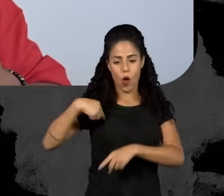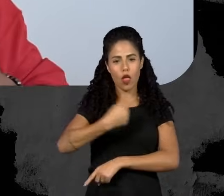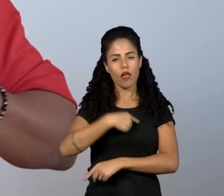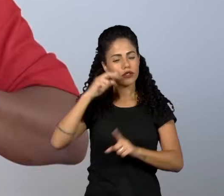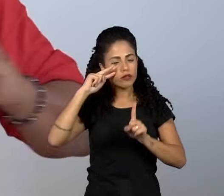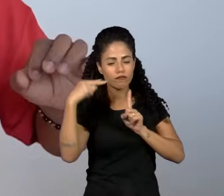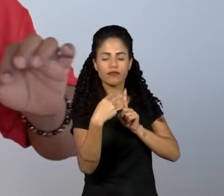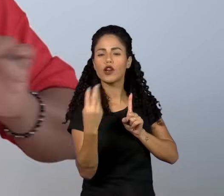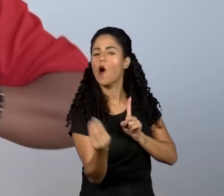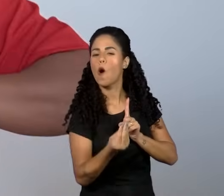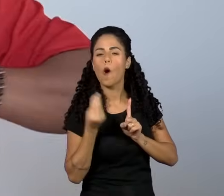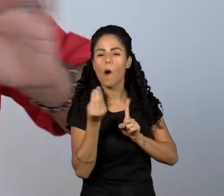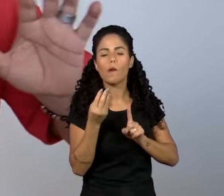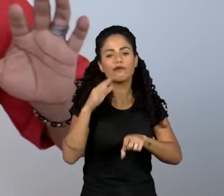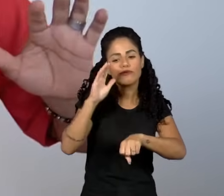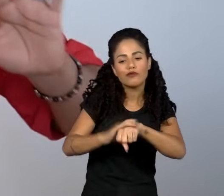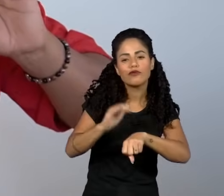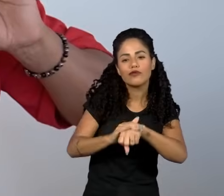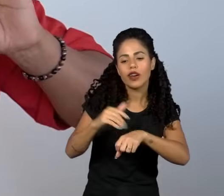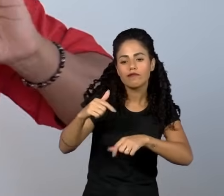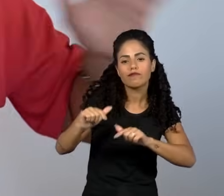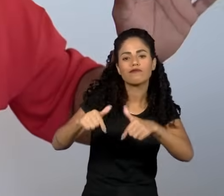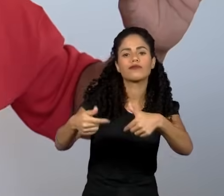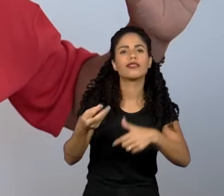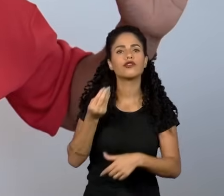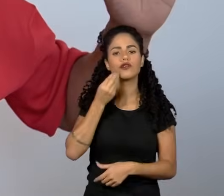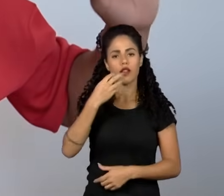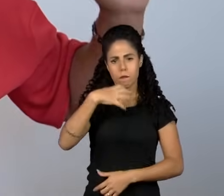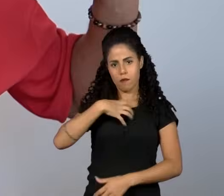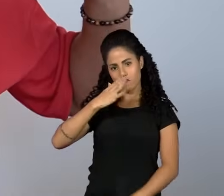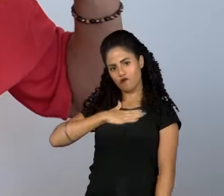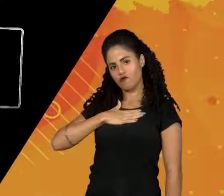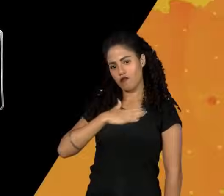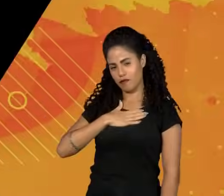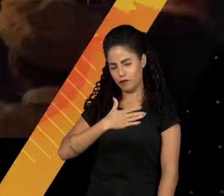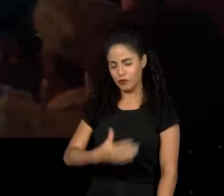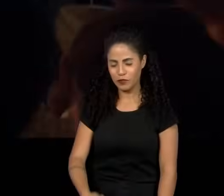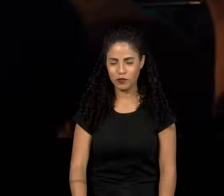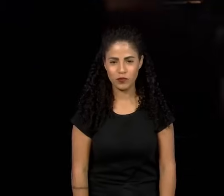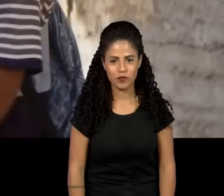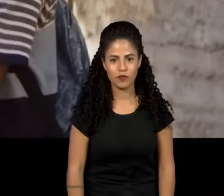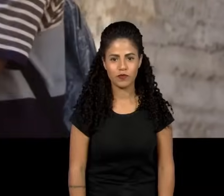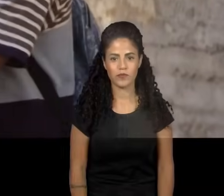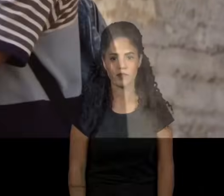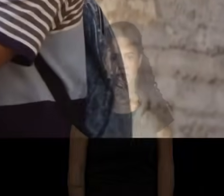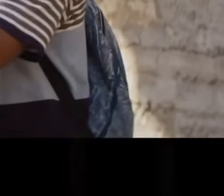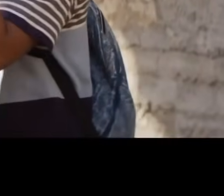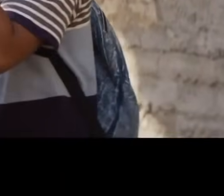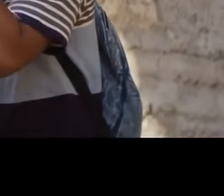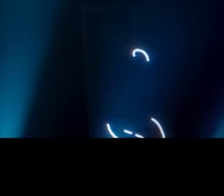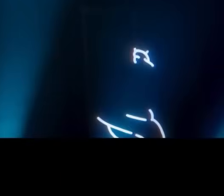de vista de querer fazer do nosso jeito. E é isso.